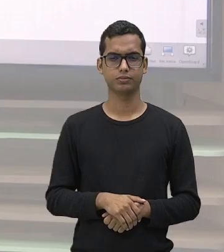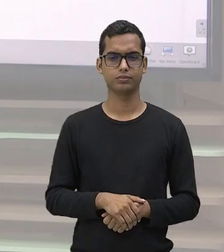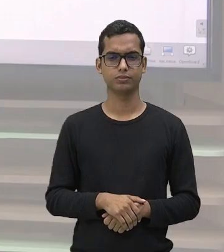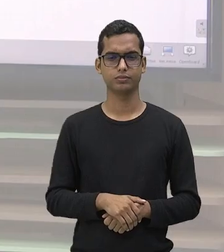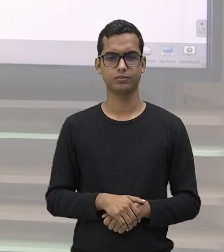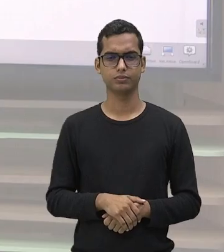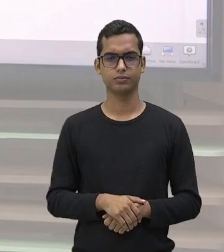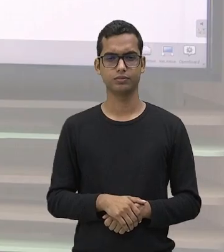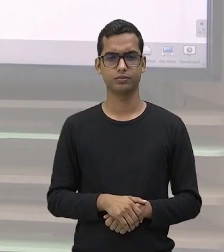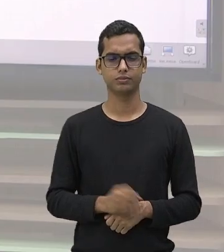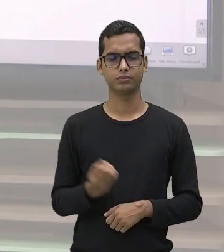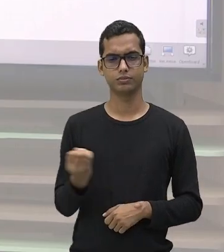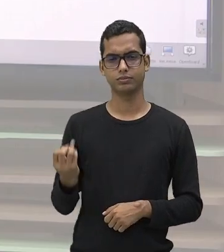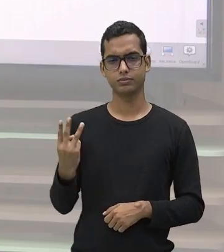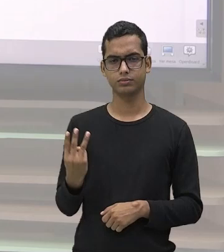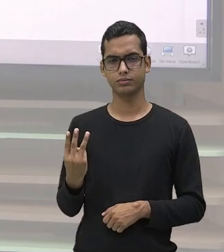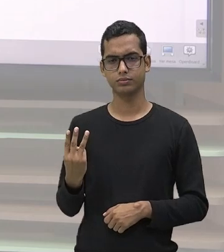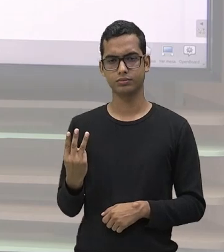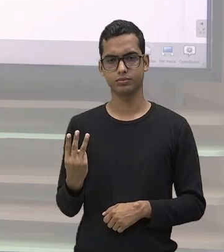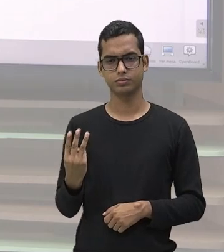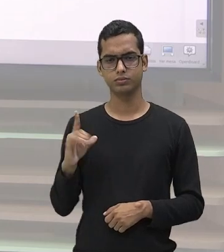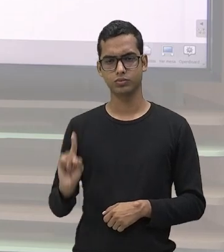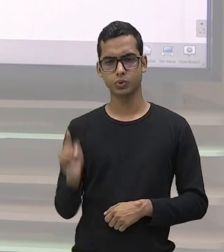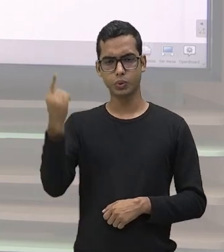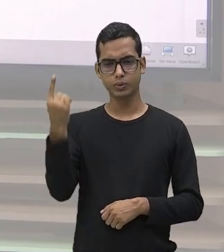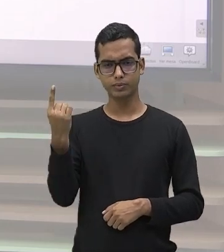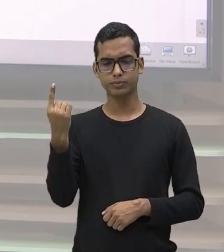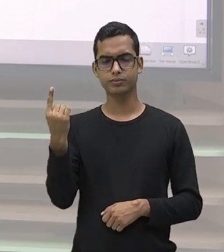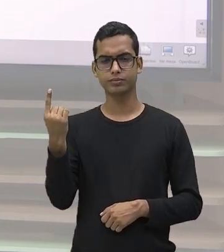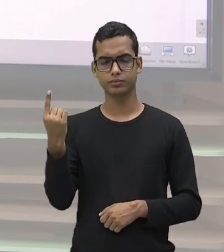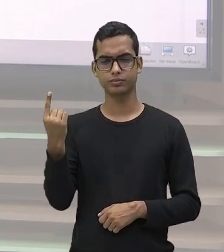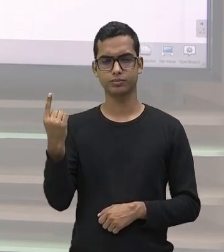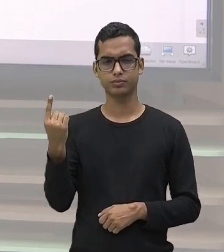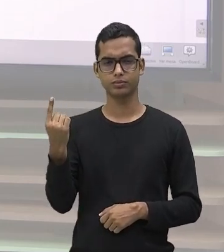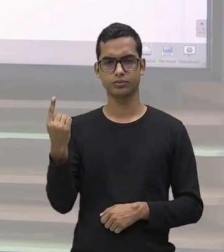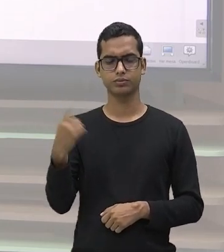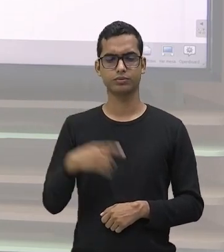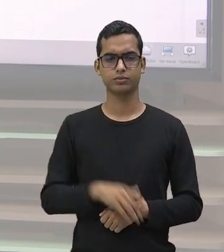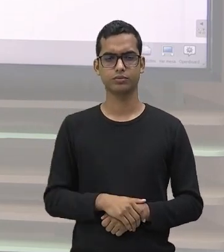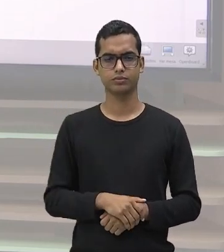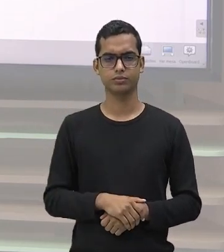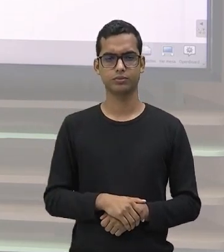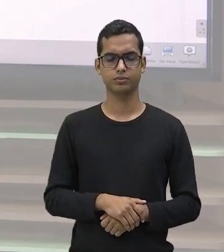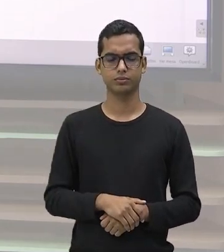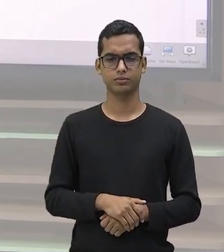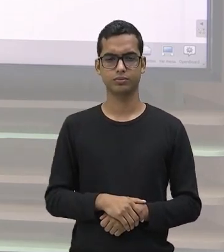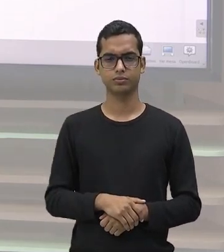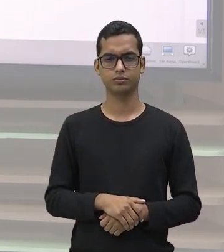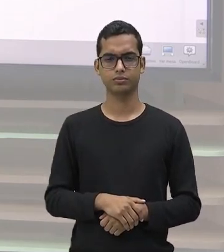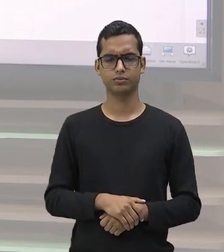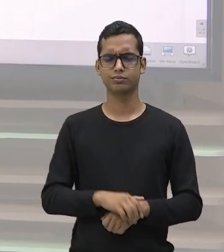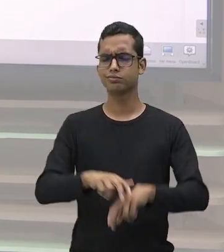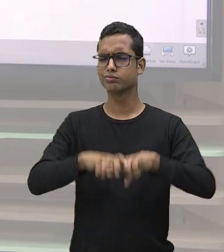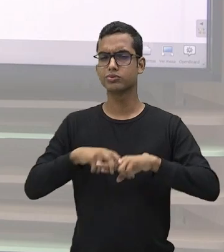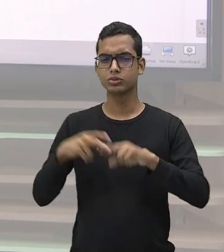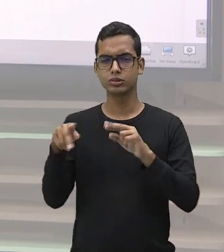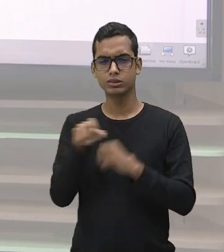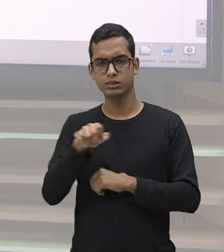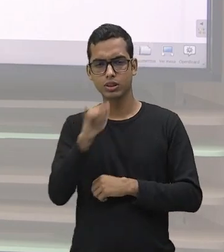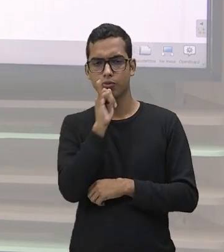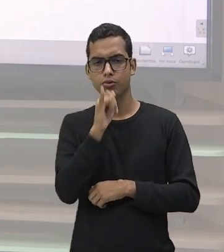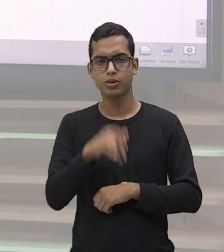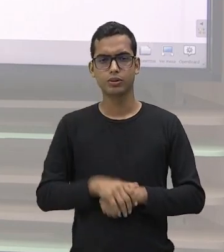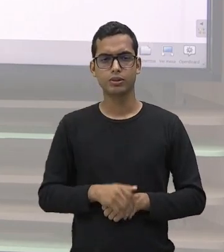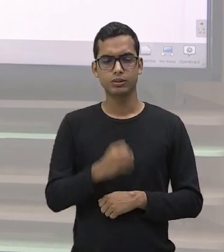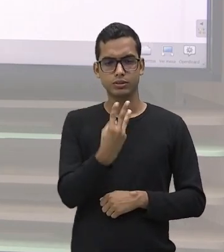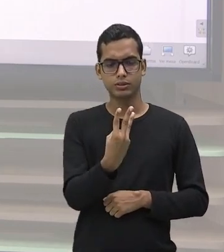o próprio 3, ó. Não aparece o número, professor. Então, é 3 elevado a 1. Né? Por quê? Porque se for 3 elevado